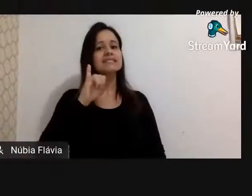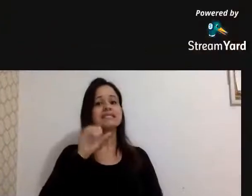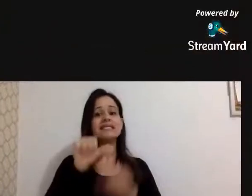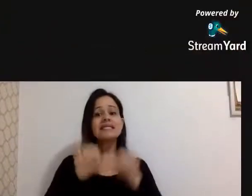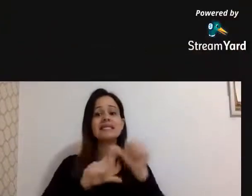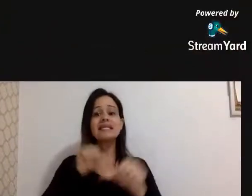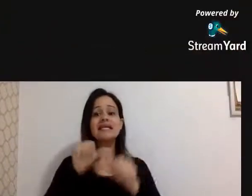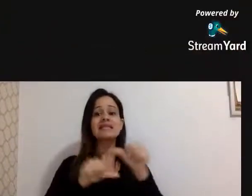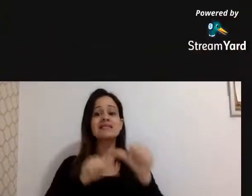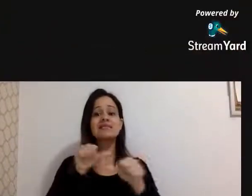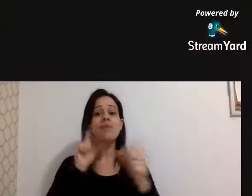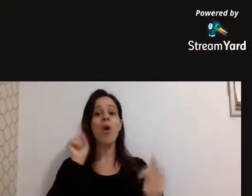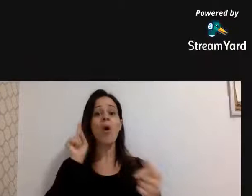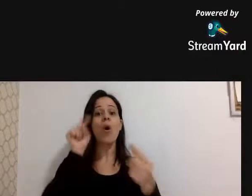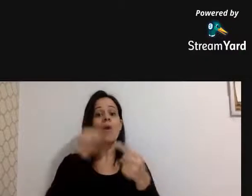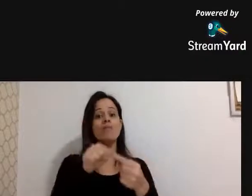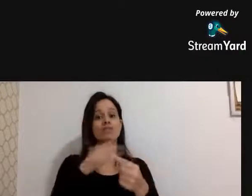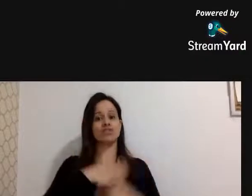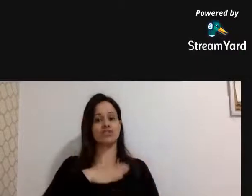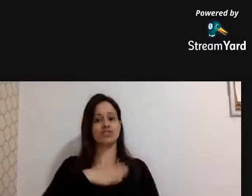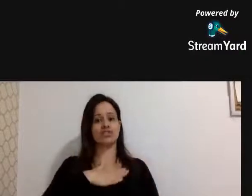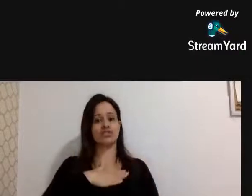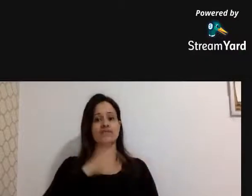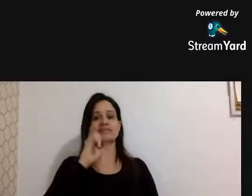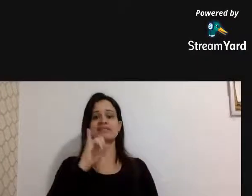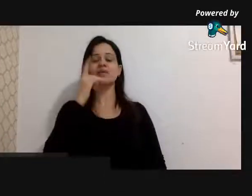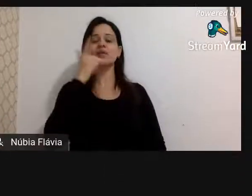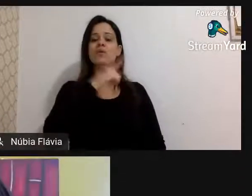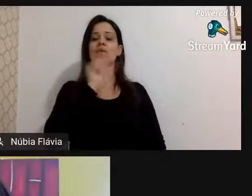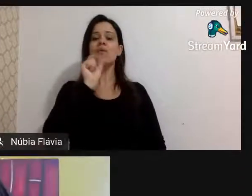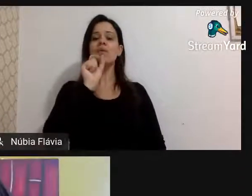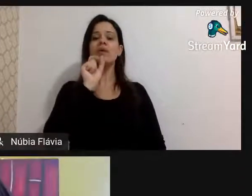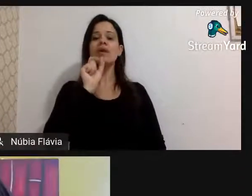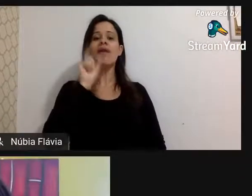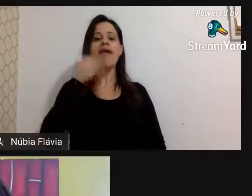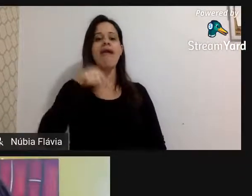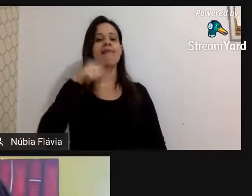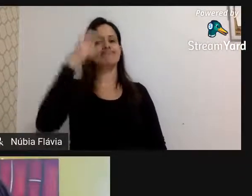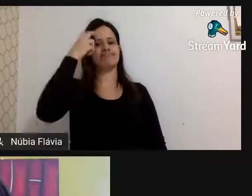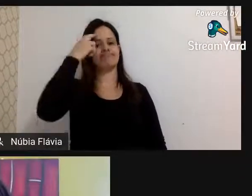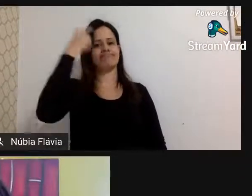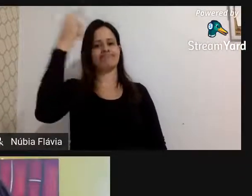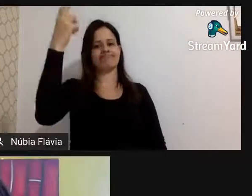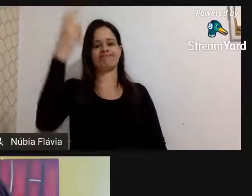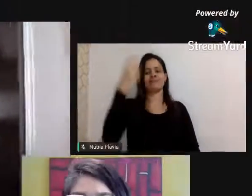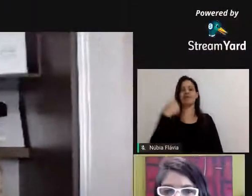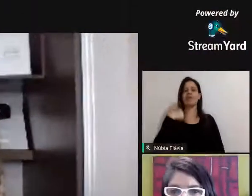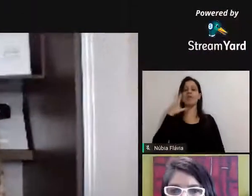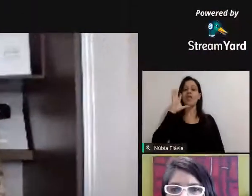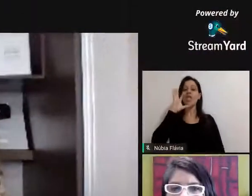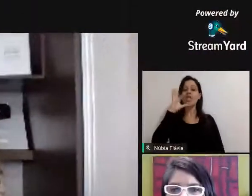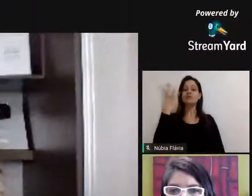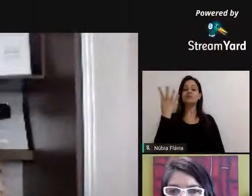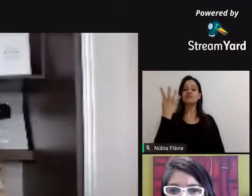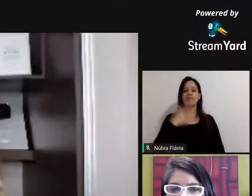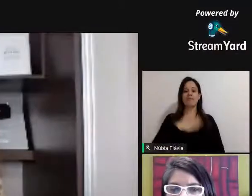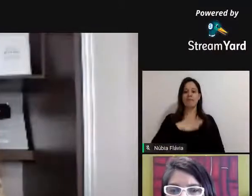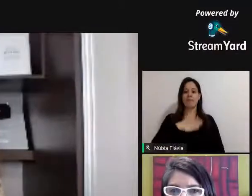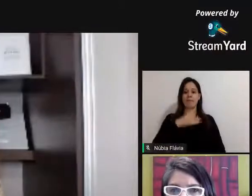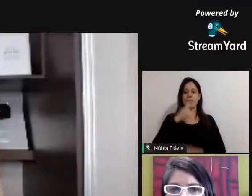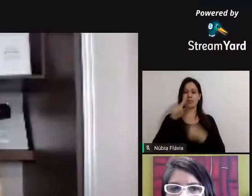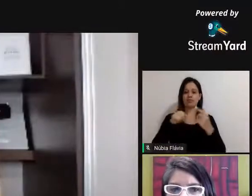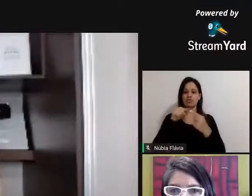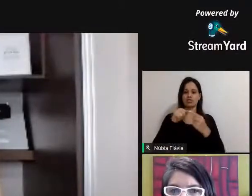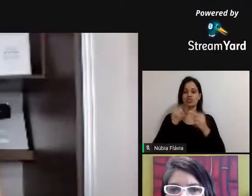sonho numa meta. Se eu realmente definisse o que eu queria de maneira inteligente. Foi então que eu defini que a minha meta, o que eu